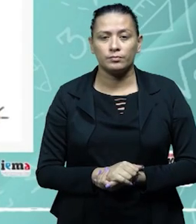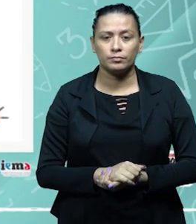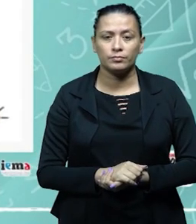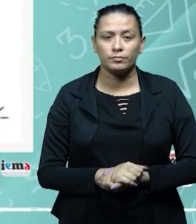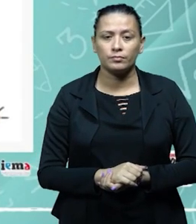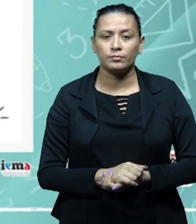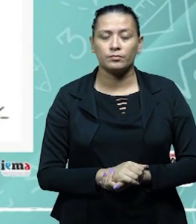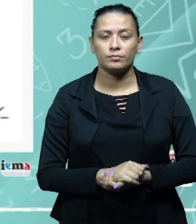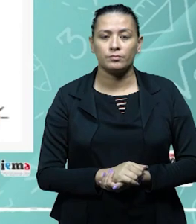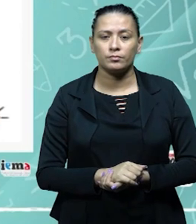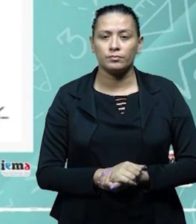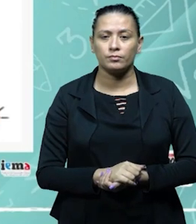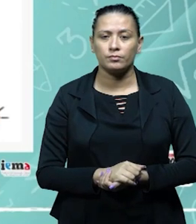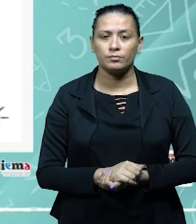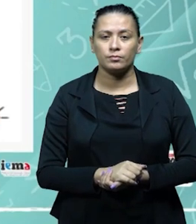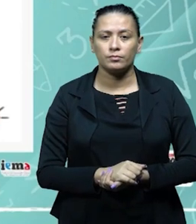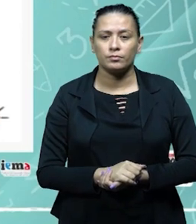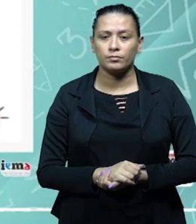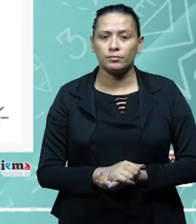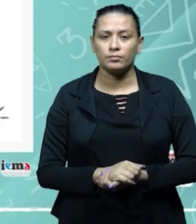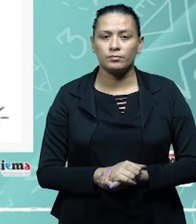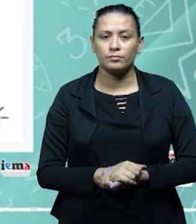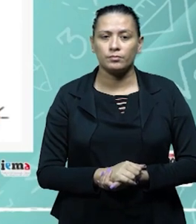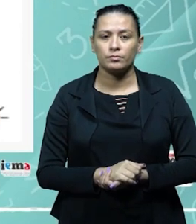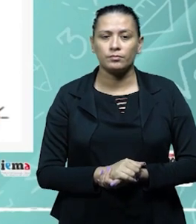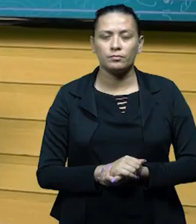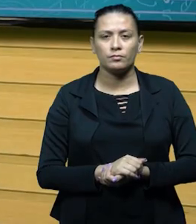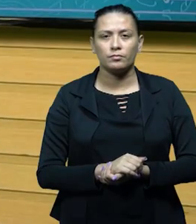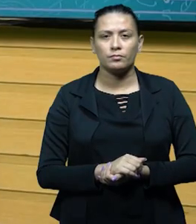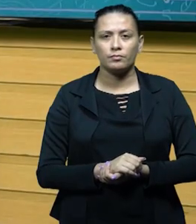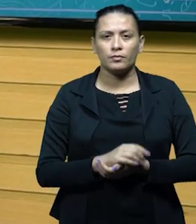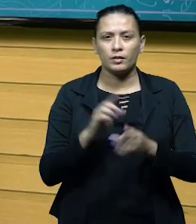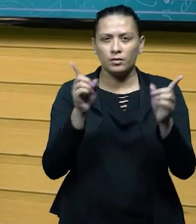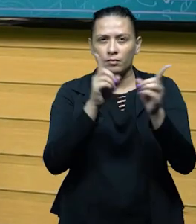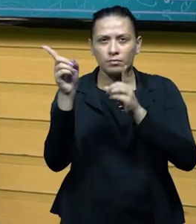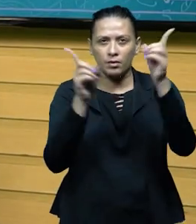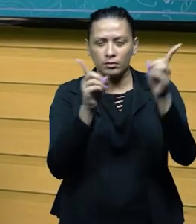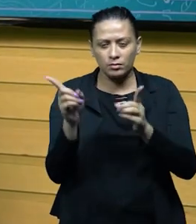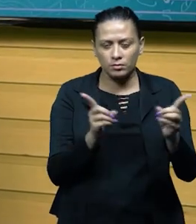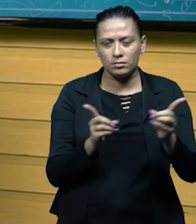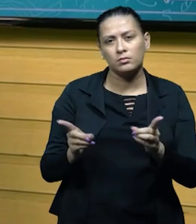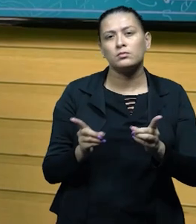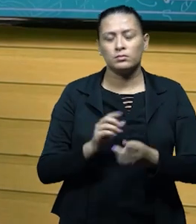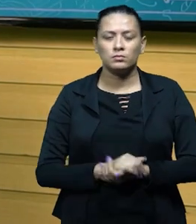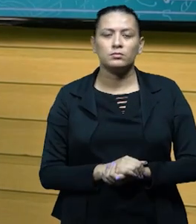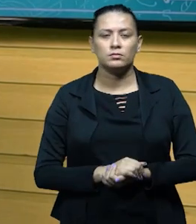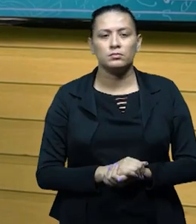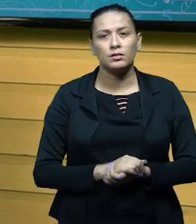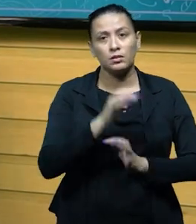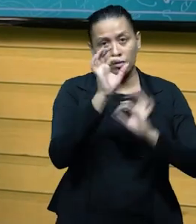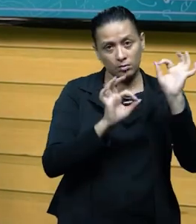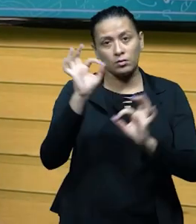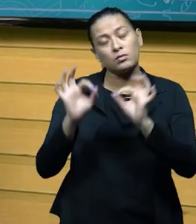então começa pelo centro e como vocês podem ver ó tem várias setzin né que justamente vai ser esse o esquema